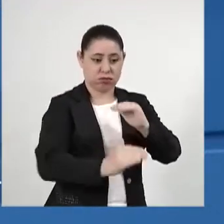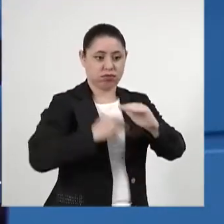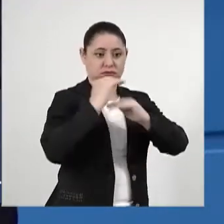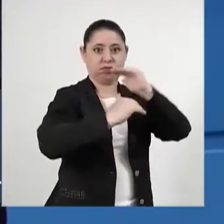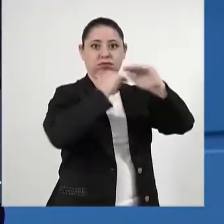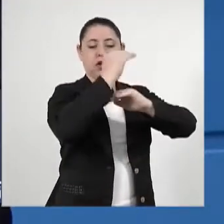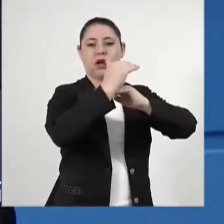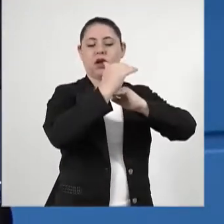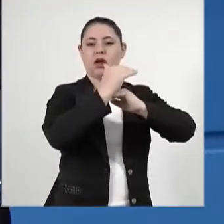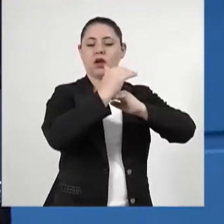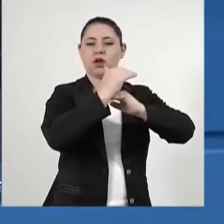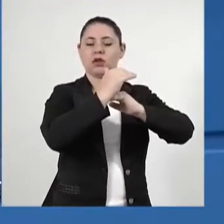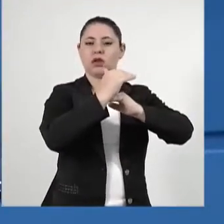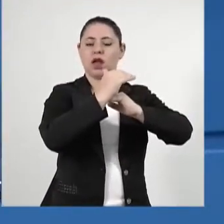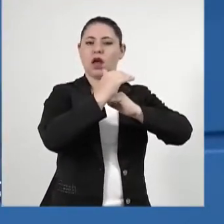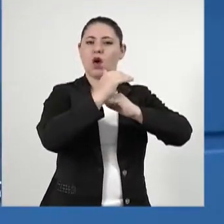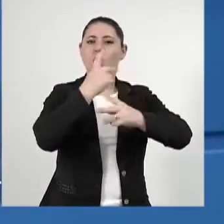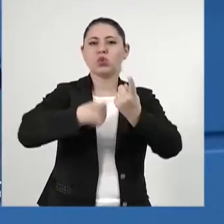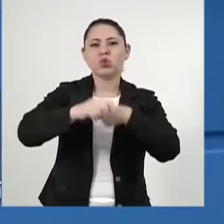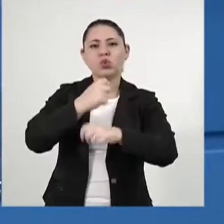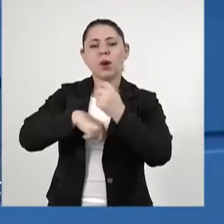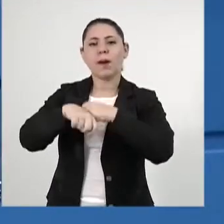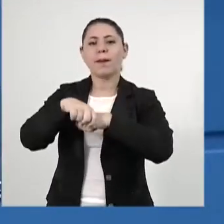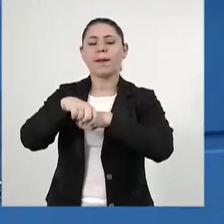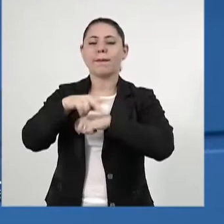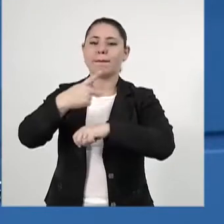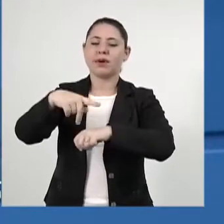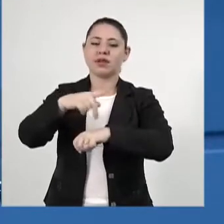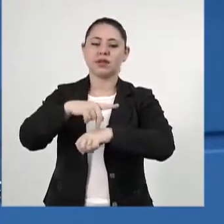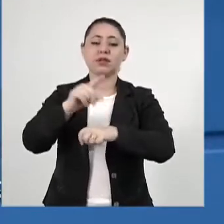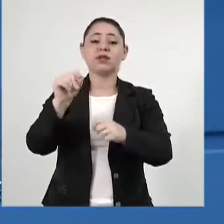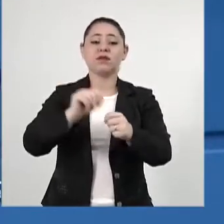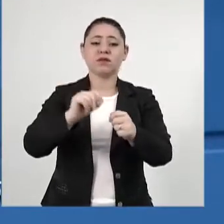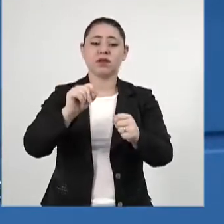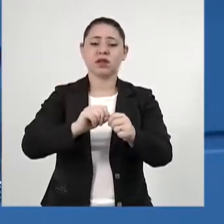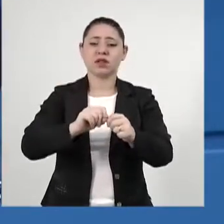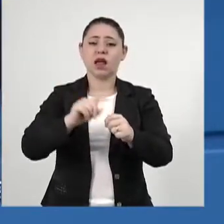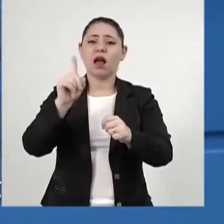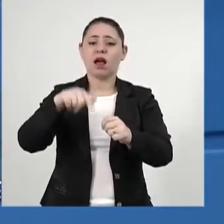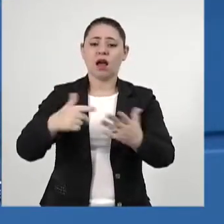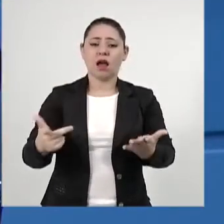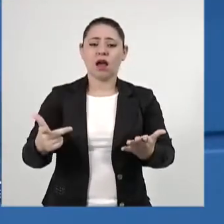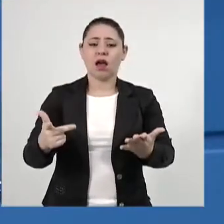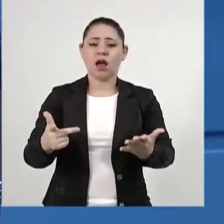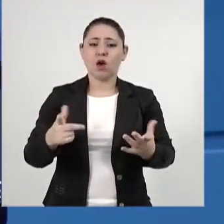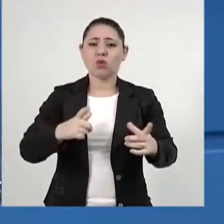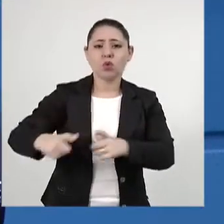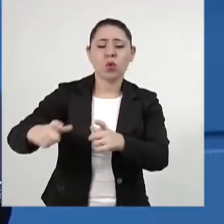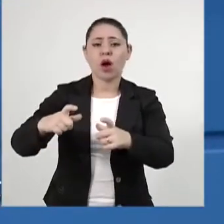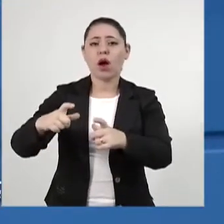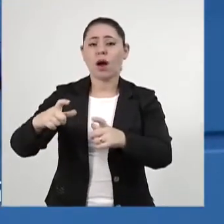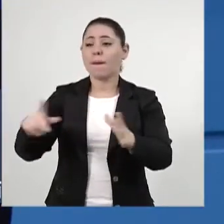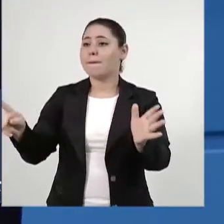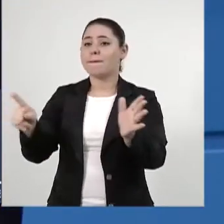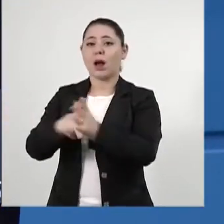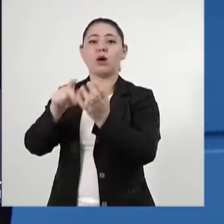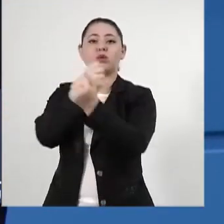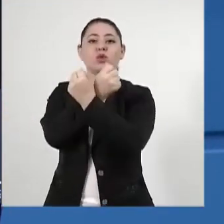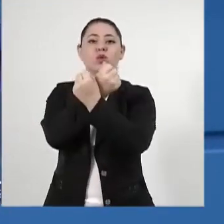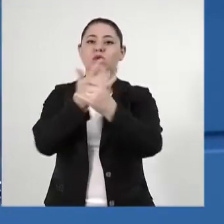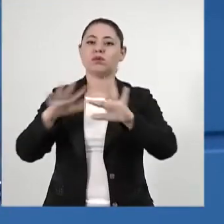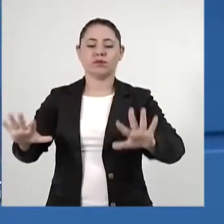dos meios de condução do país, que a mola, o propulsor é o setor produtivo, é o